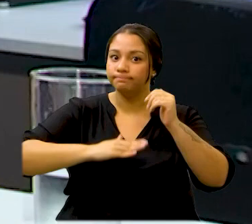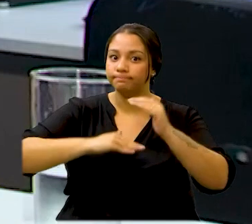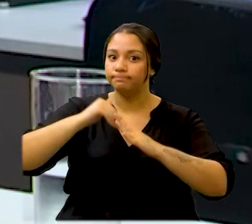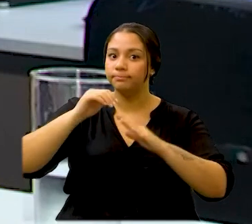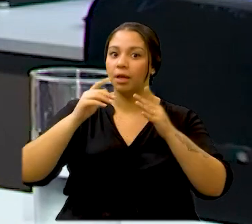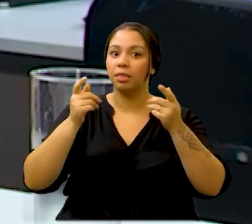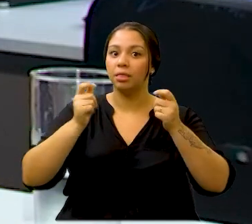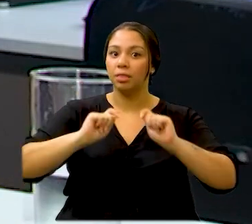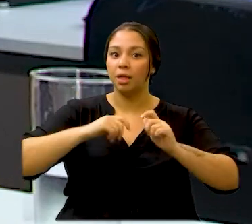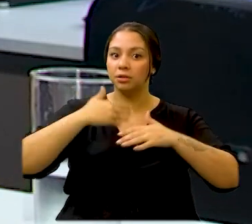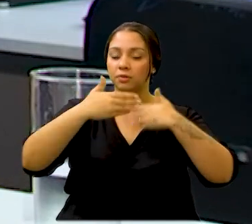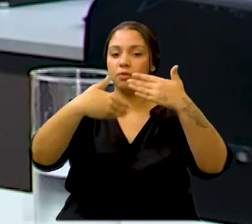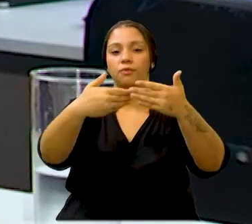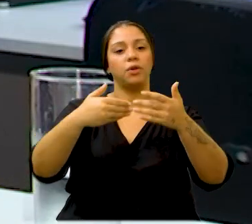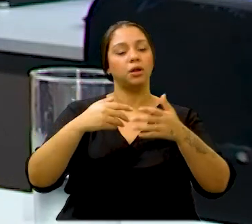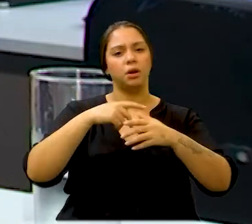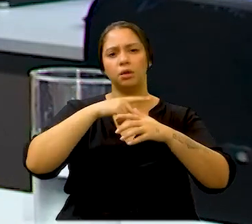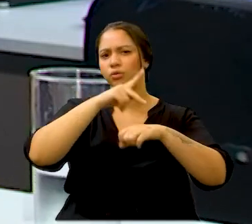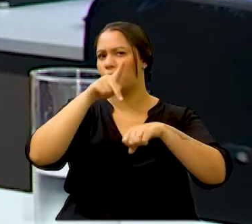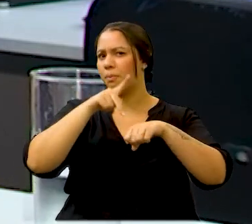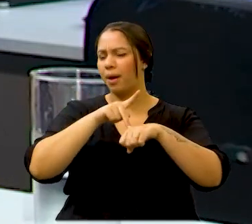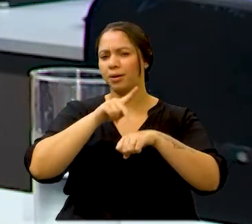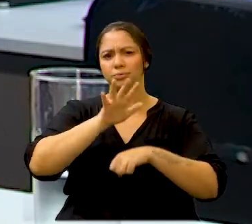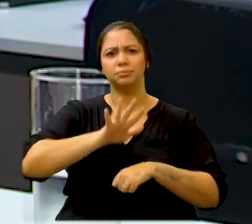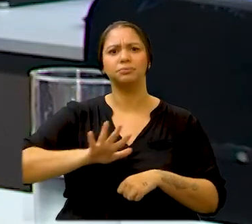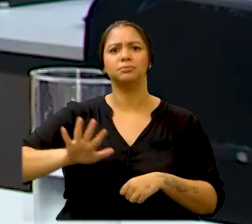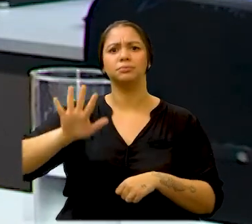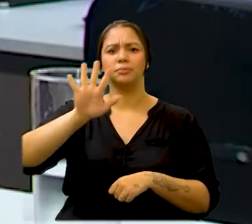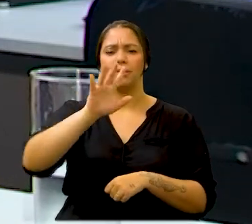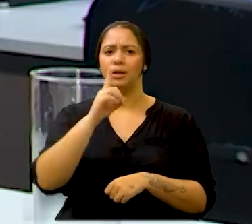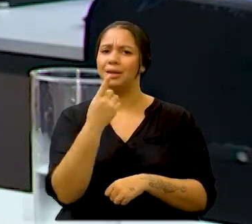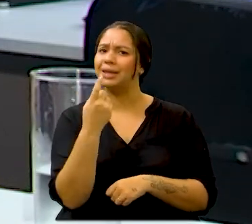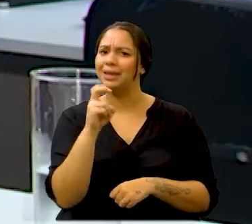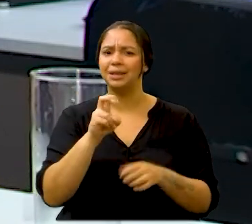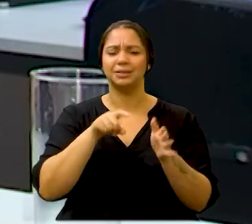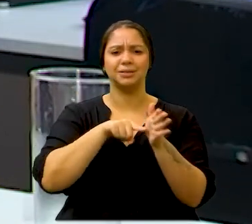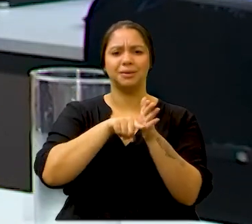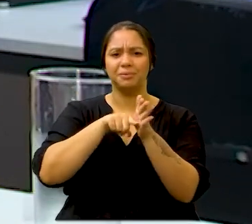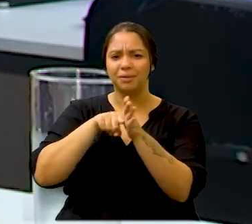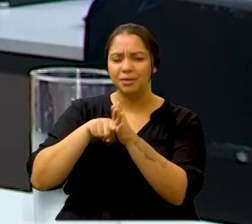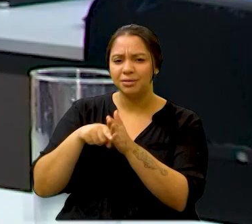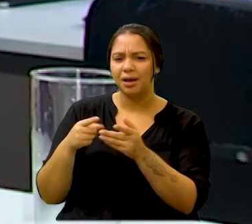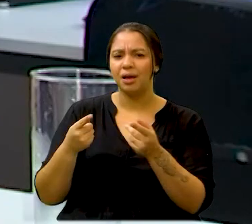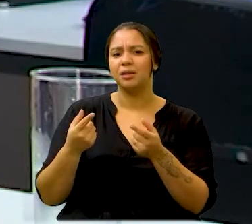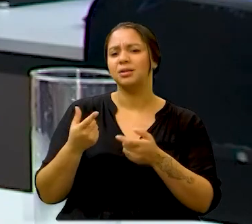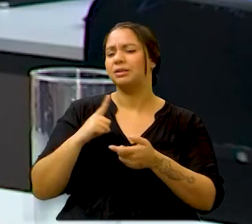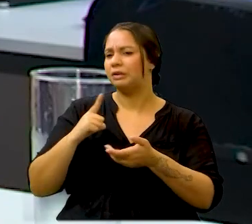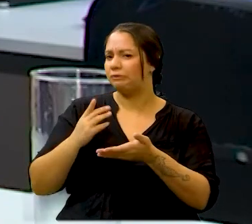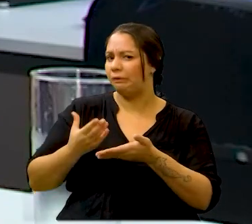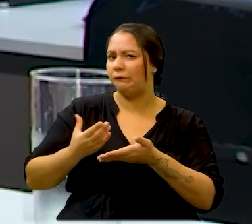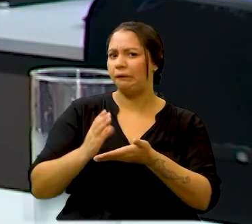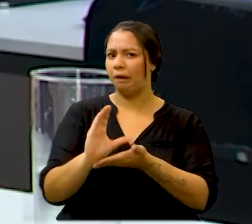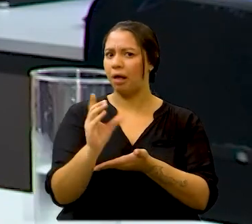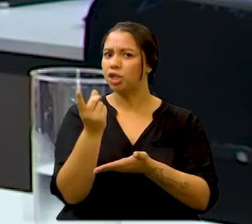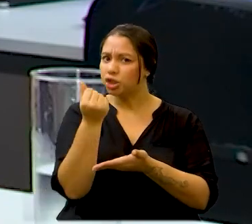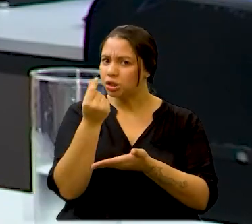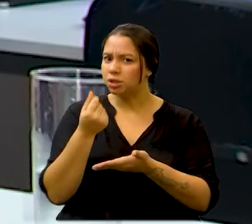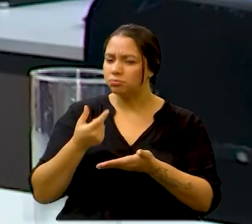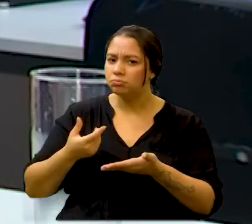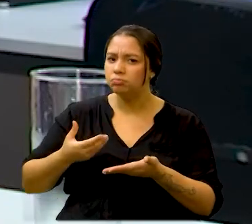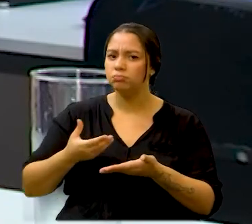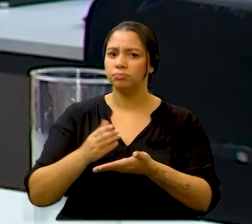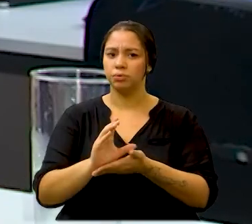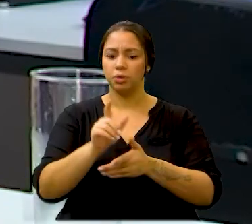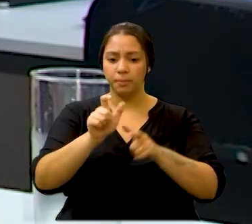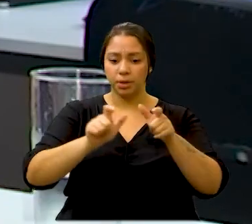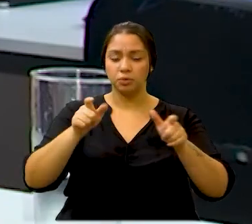aplicadas que pudessem ser desenvolvidas no país inteiro. Foram 15 pesquisas subsidiadas, com recurso, né, com orçamento,